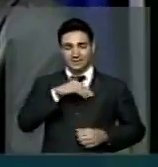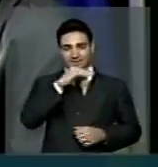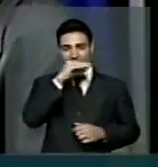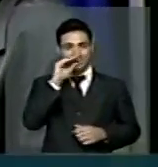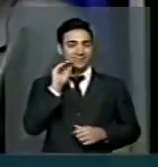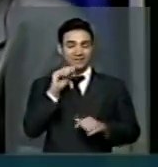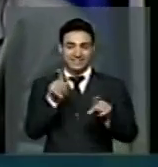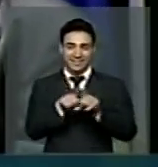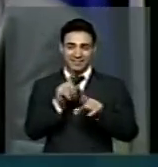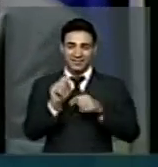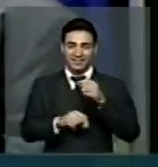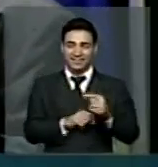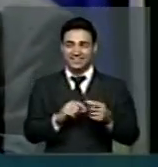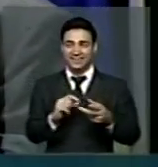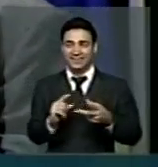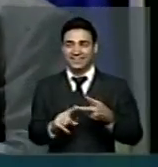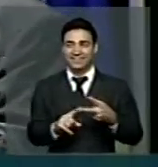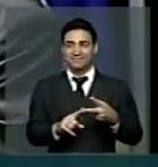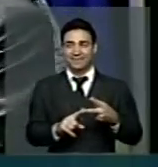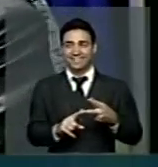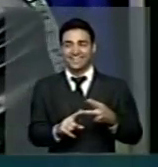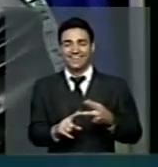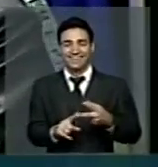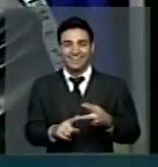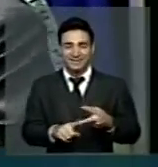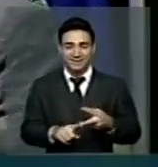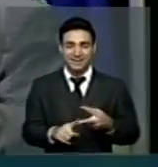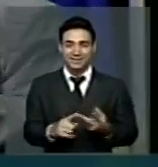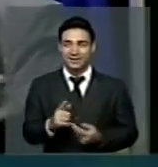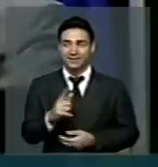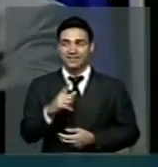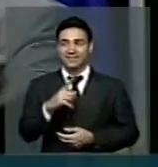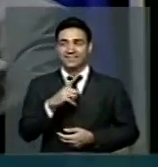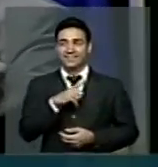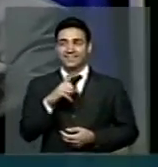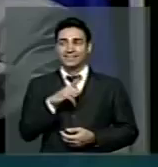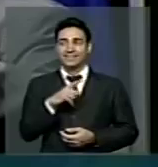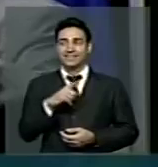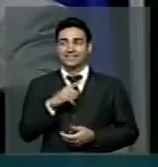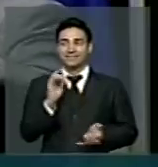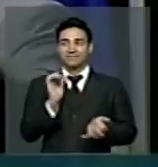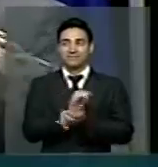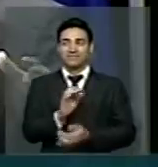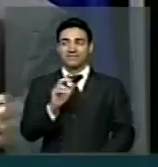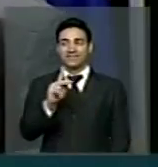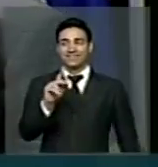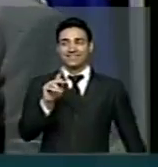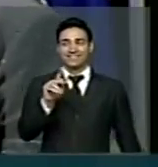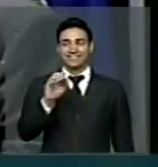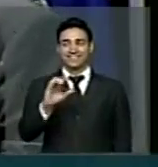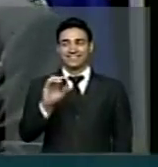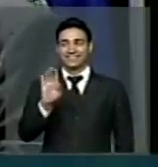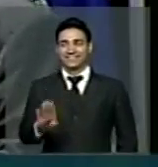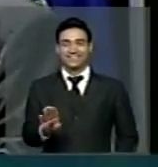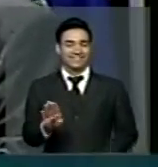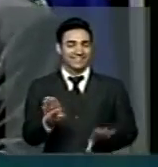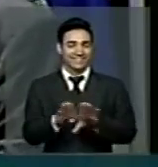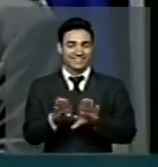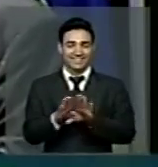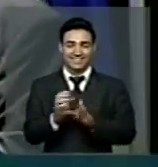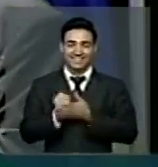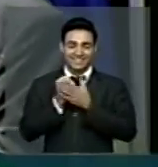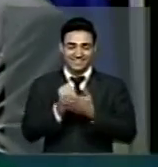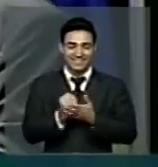publicação do Diário Oficial e na legalização do Partido Comunista Brasileiro. E daí seguiu-se a plena liberdade no país